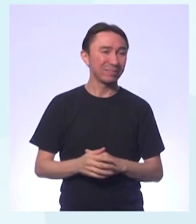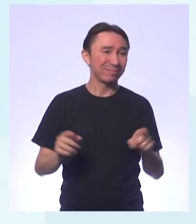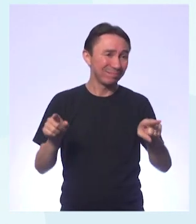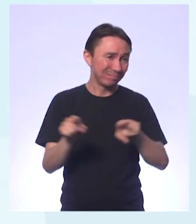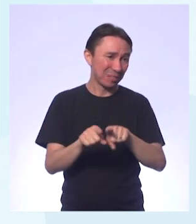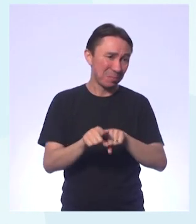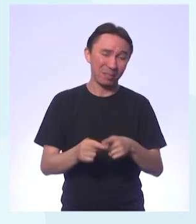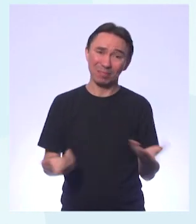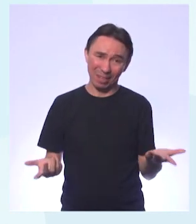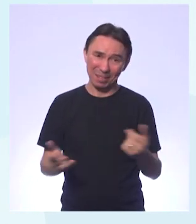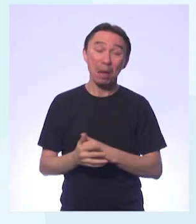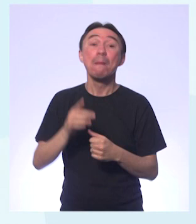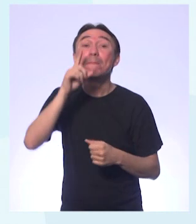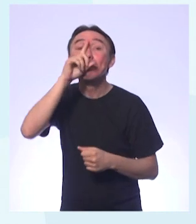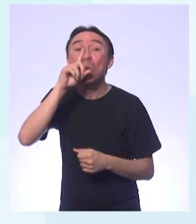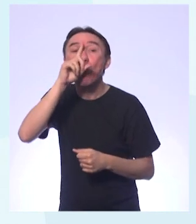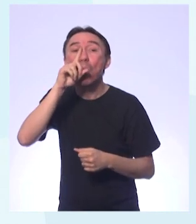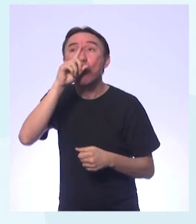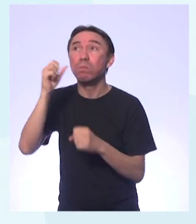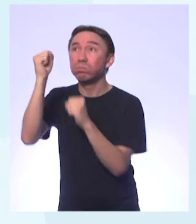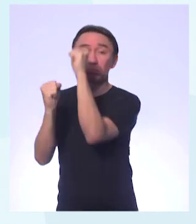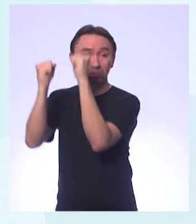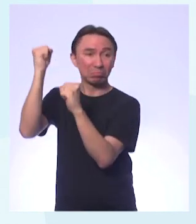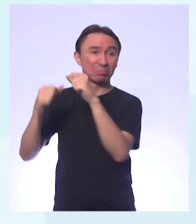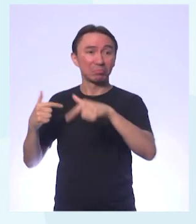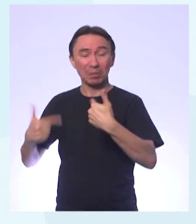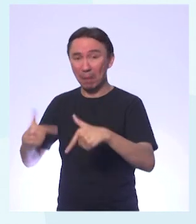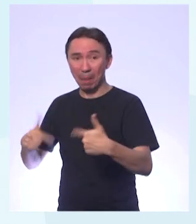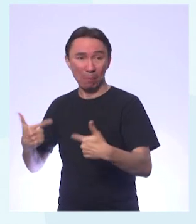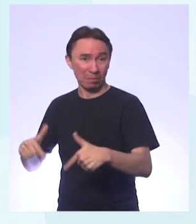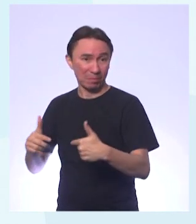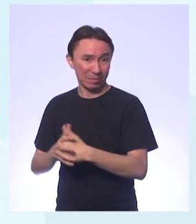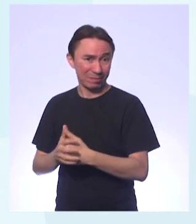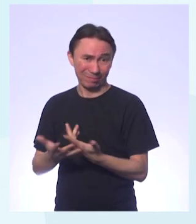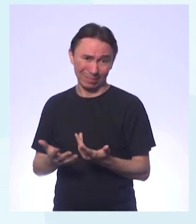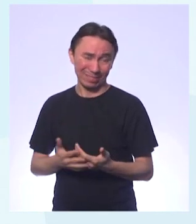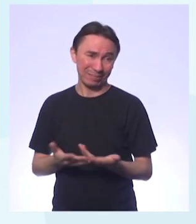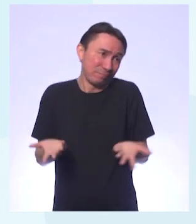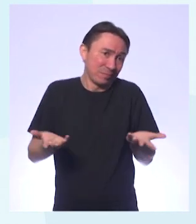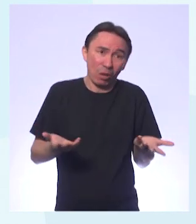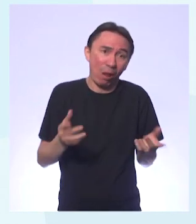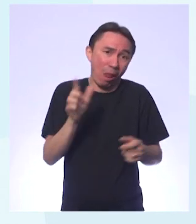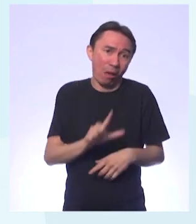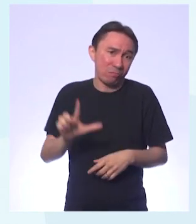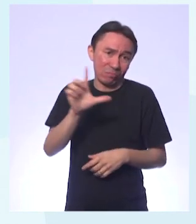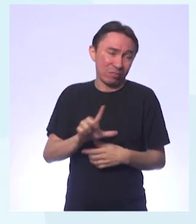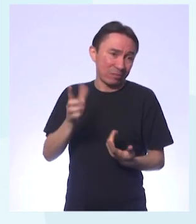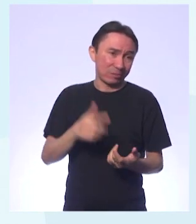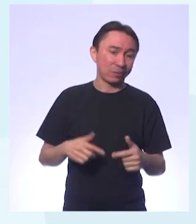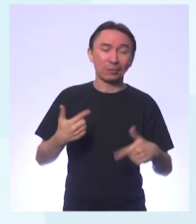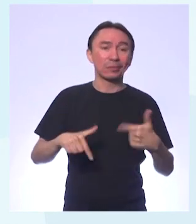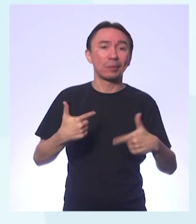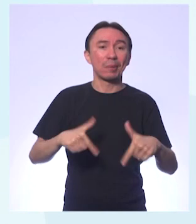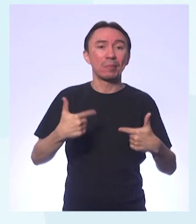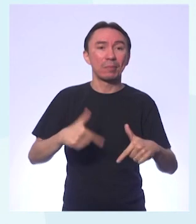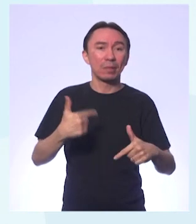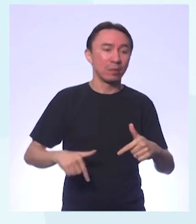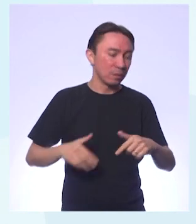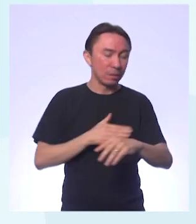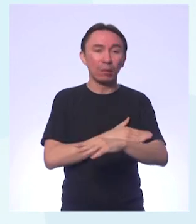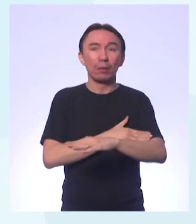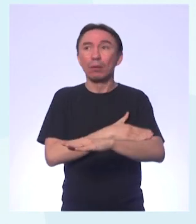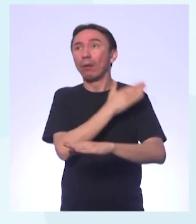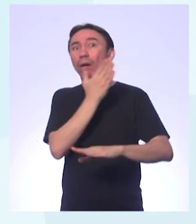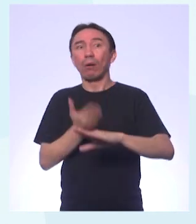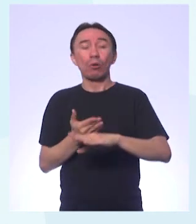Lógico, quem trabalha 18 horas por dia e ganha, por exemplo, um salário que só dá para comprar o pão, porque era literalmente isso, o